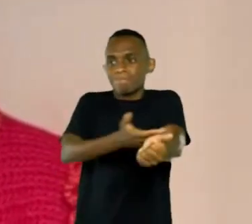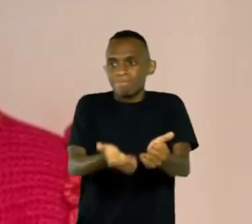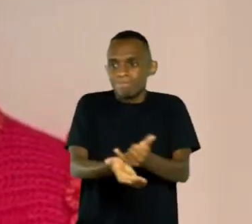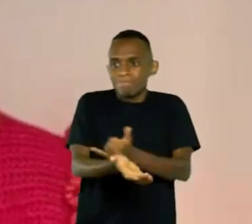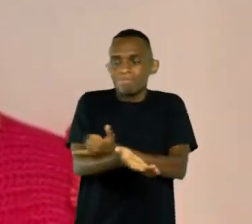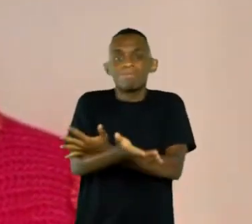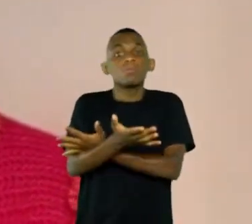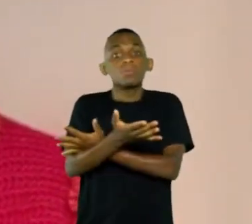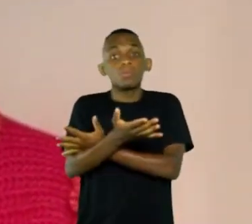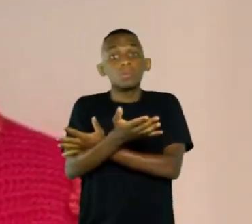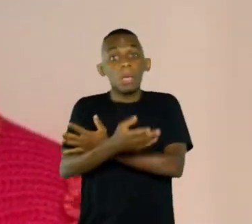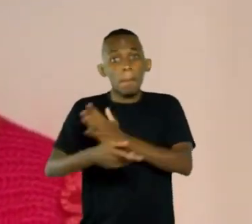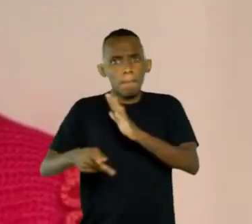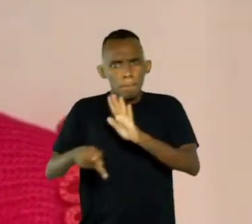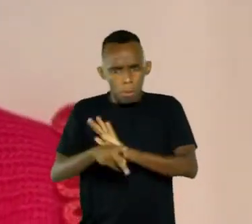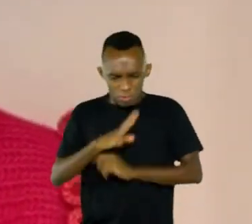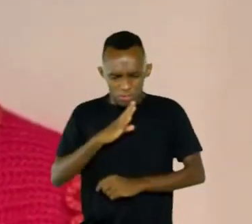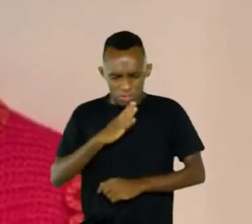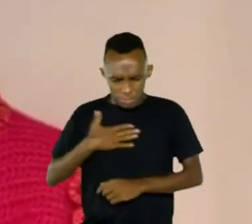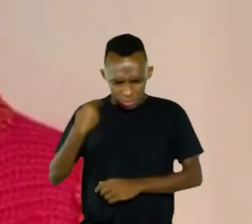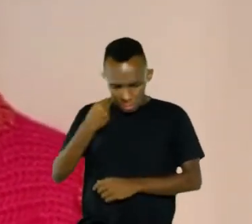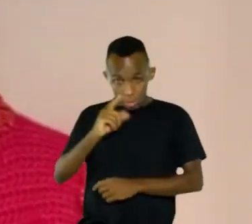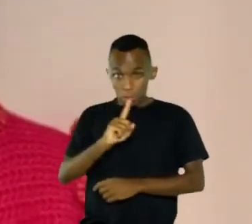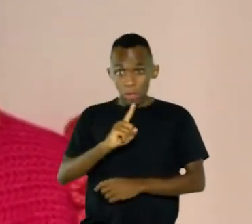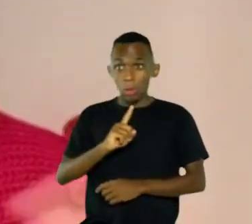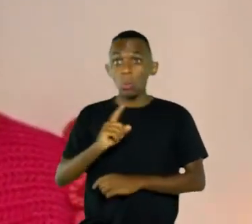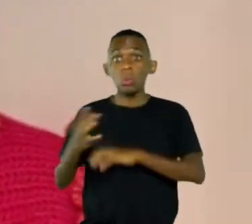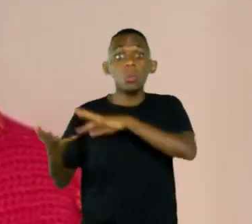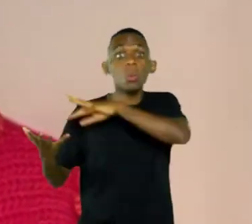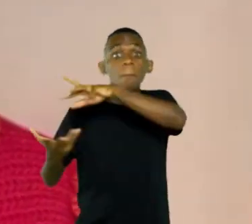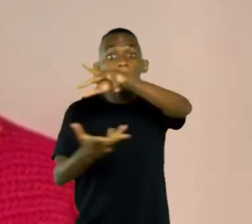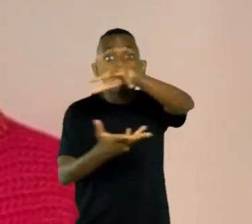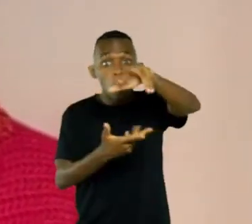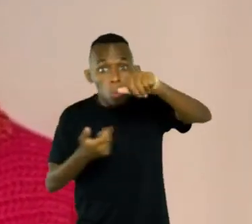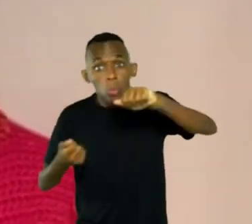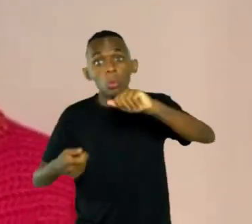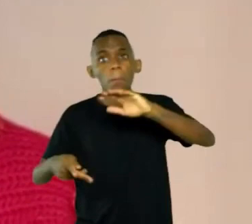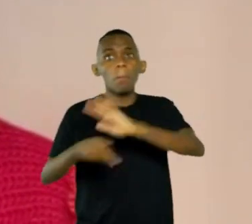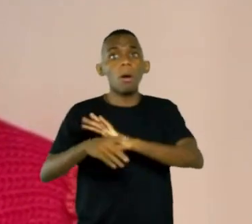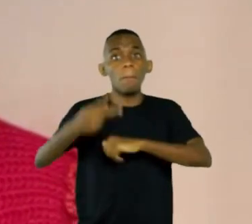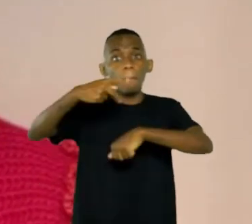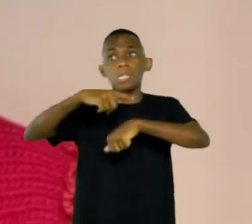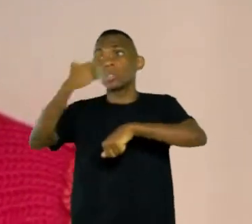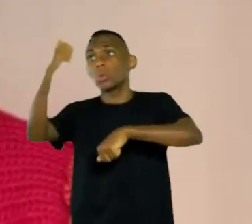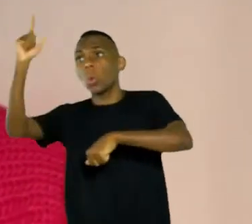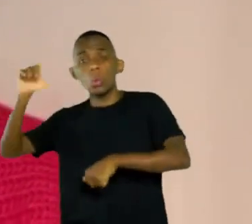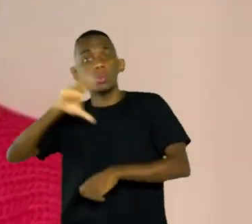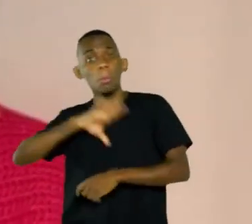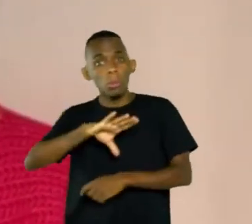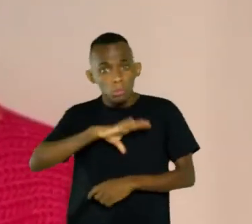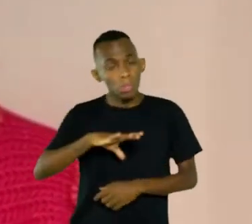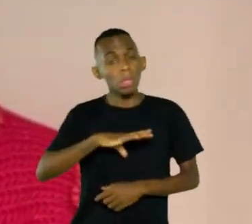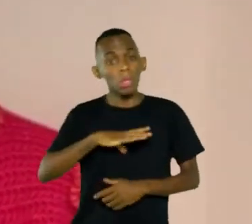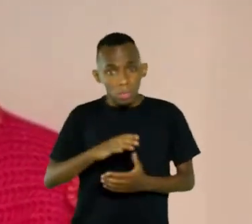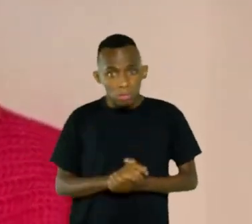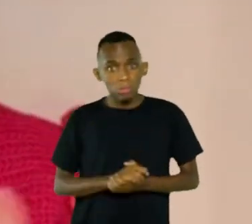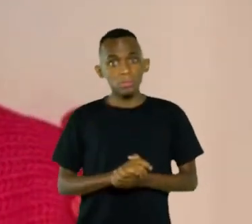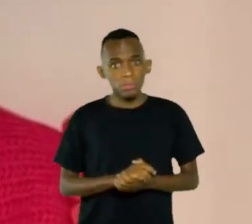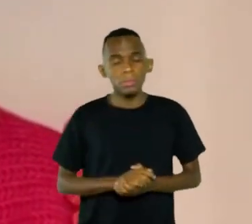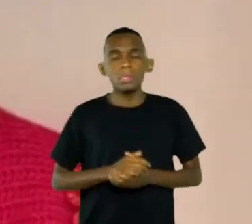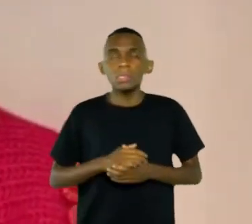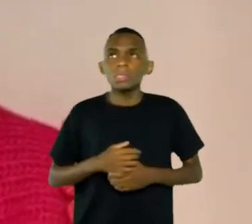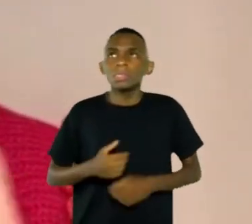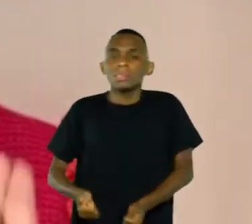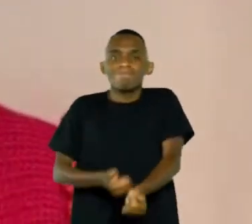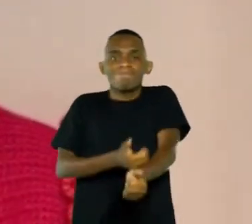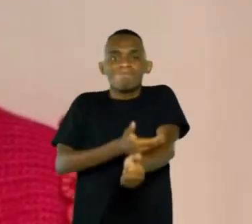do mundo todo, às vezes, que falavam português, do Brasil, de Portugal, de outros países de língua portuguesa, que se emocionavam porque eu